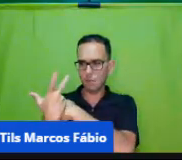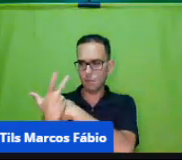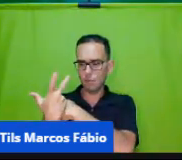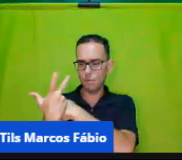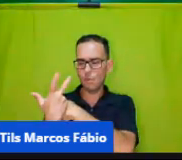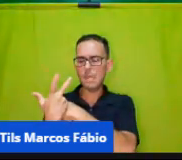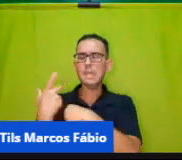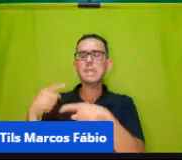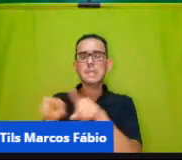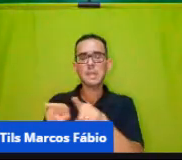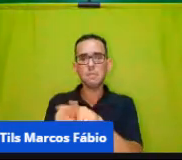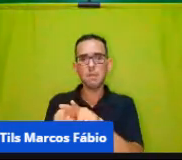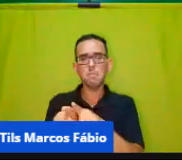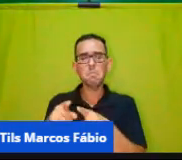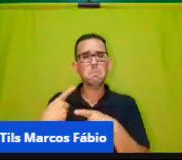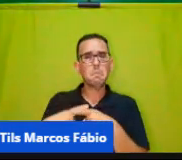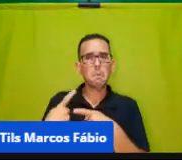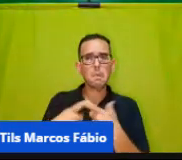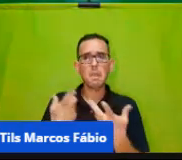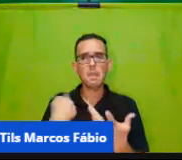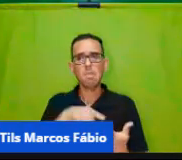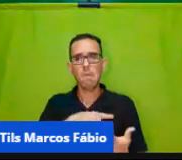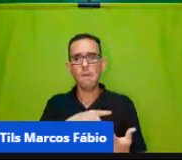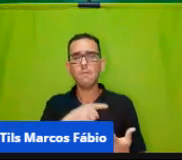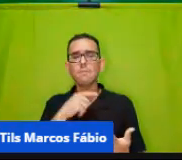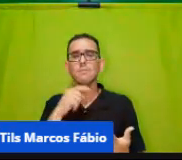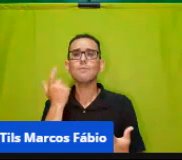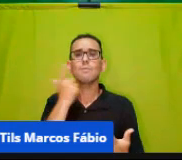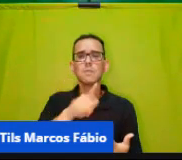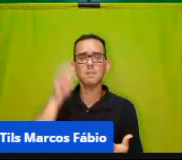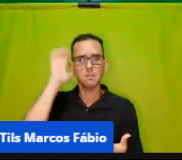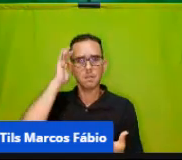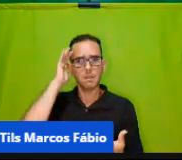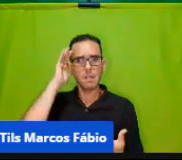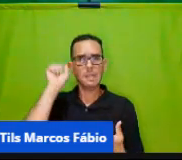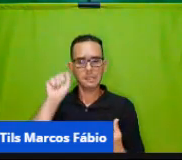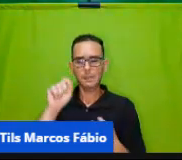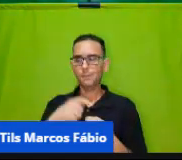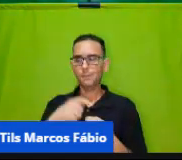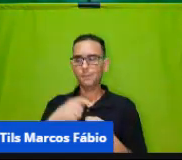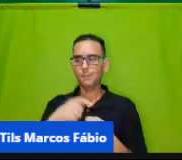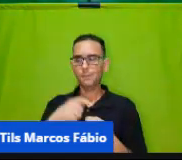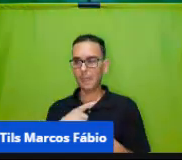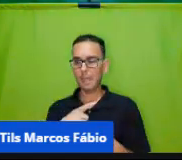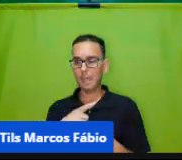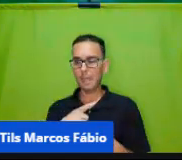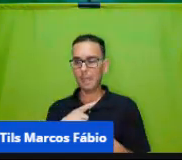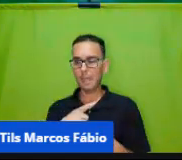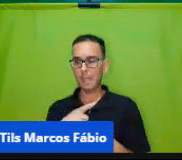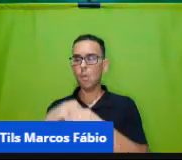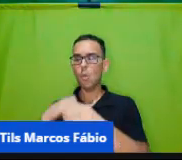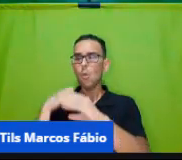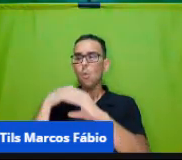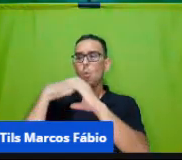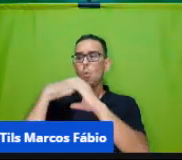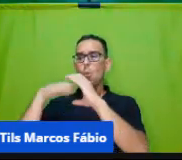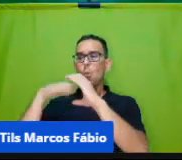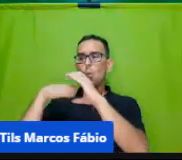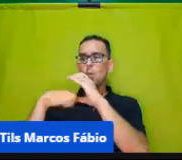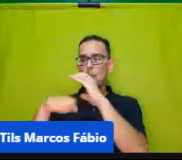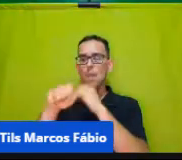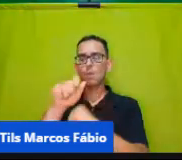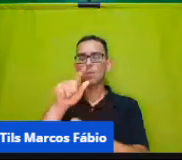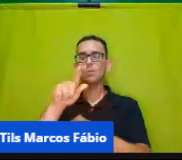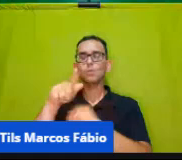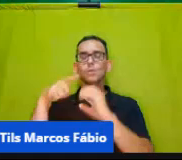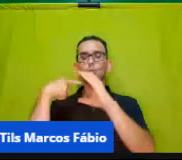a gente entende que, tendo uma conta no Gmail, automaticamente você tem uma conta lá no YouTube.